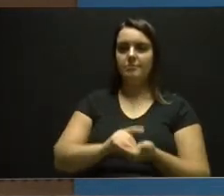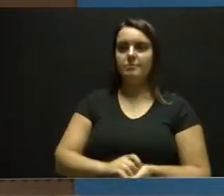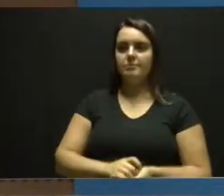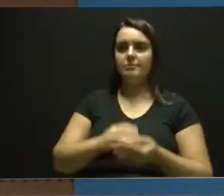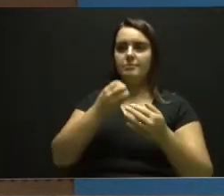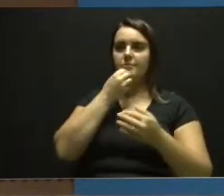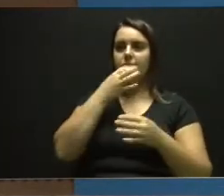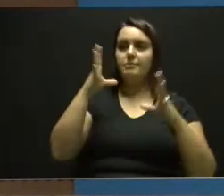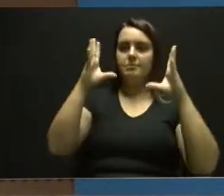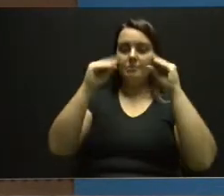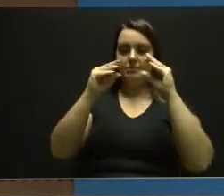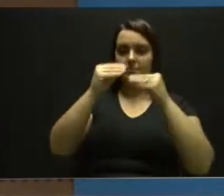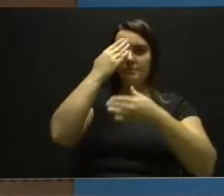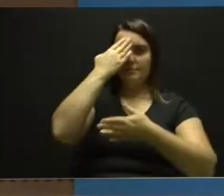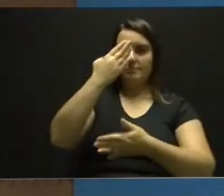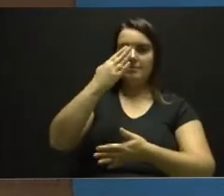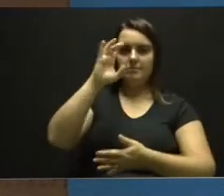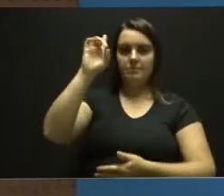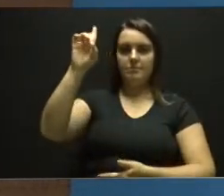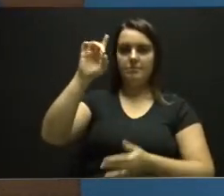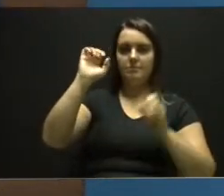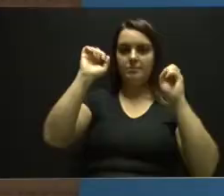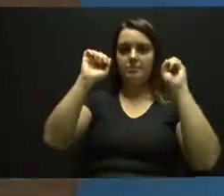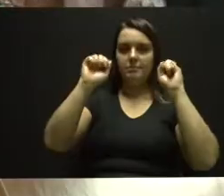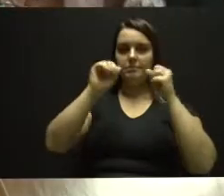boa noite obrigado fiquem com deus